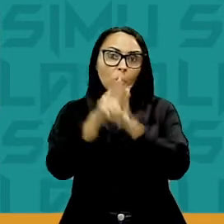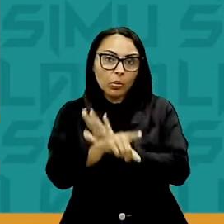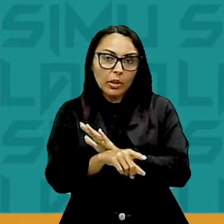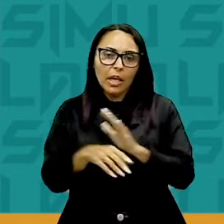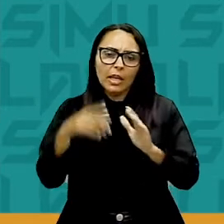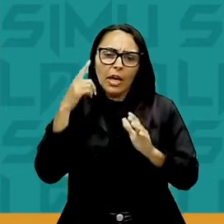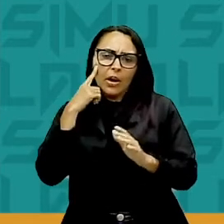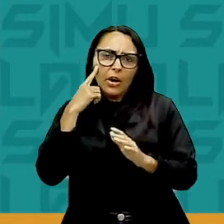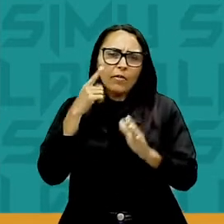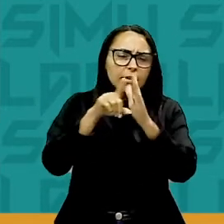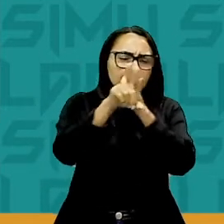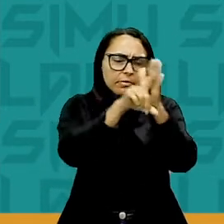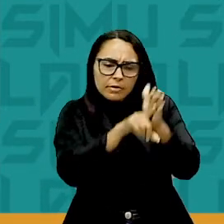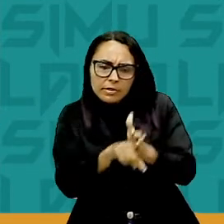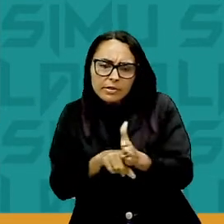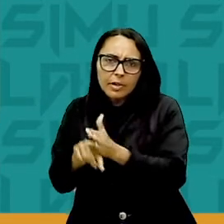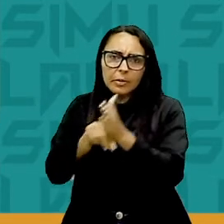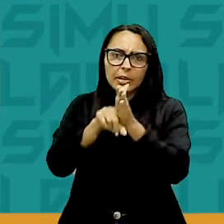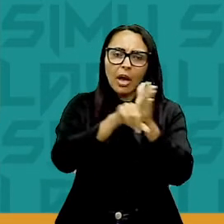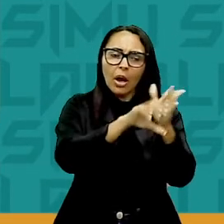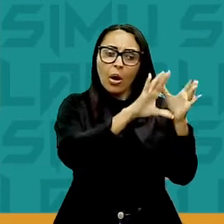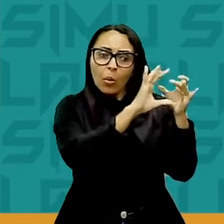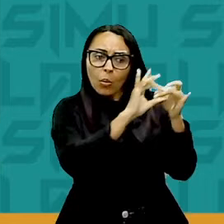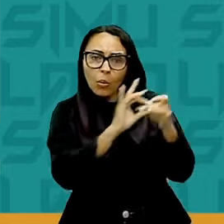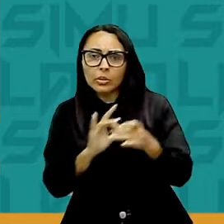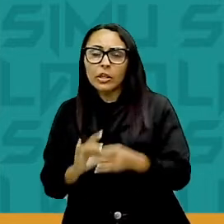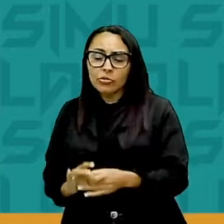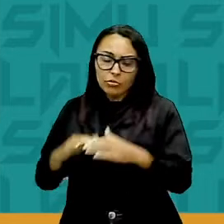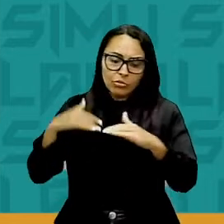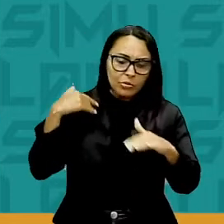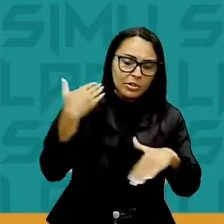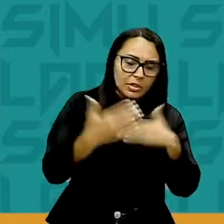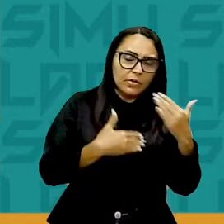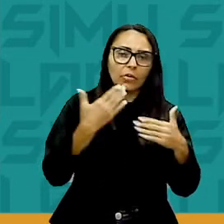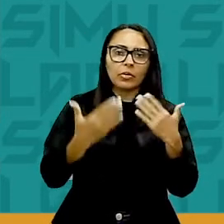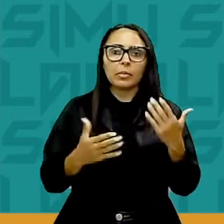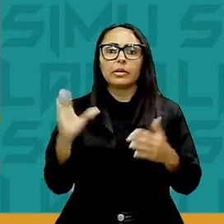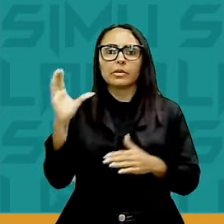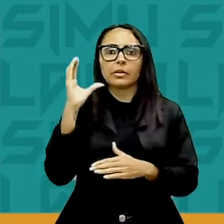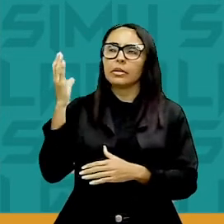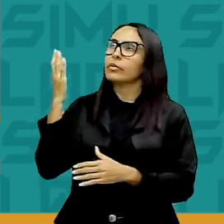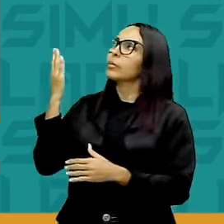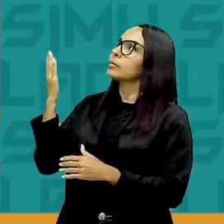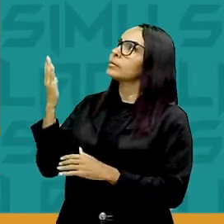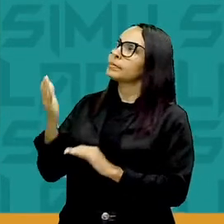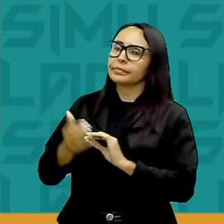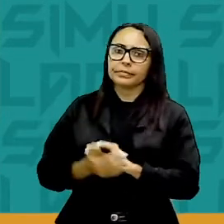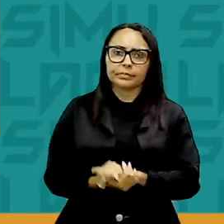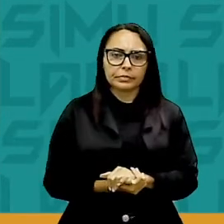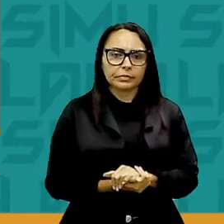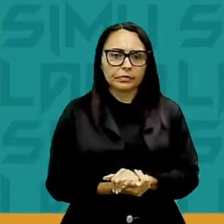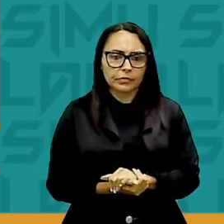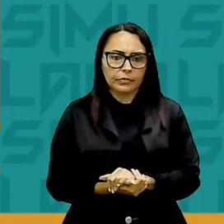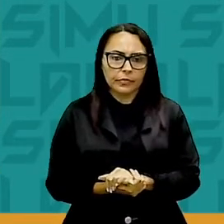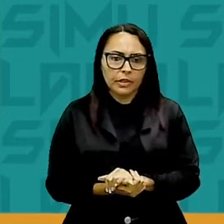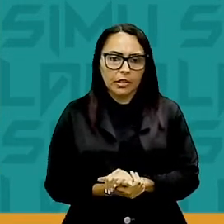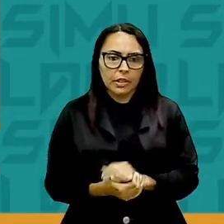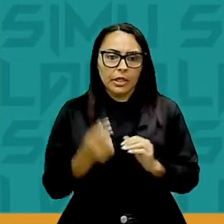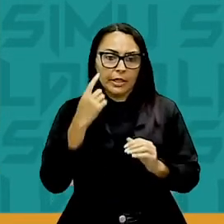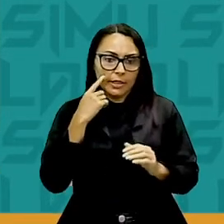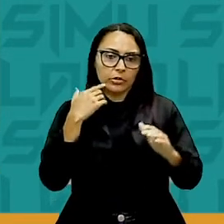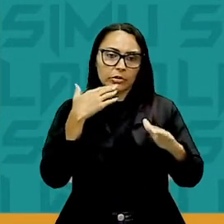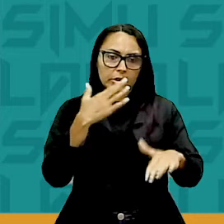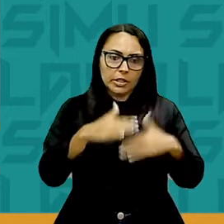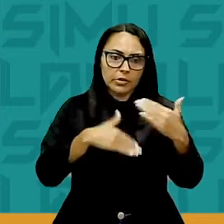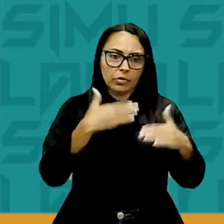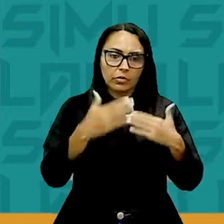examinar exatamente esse contexto do desenvolvimento científico. E dentro desse desenvolvimento